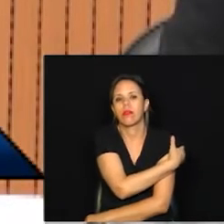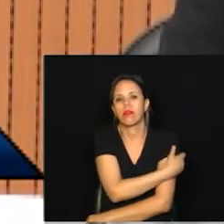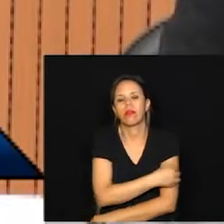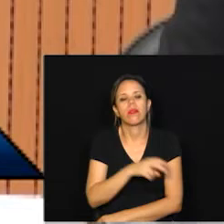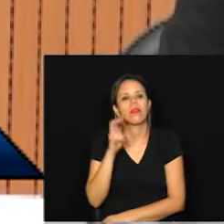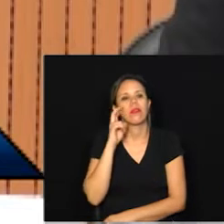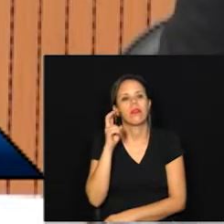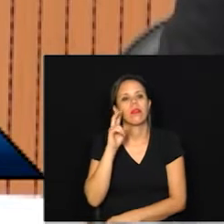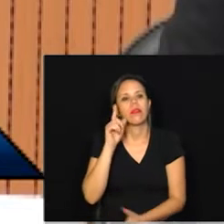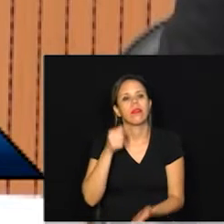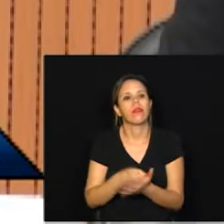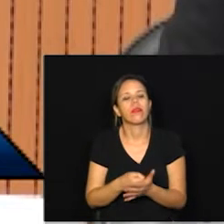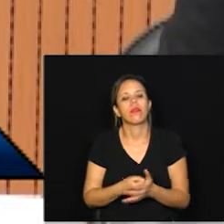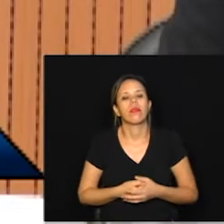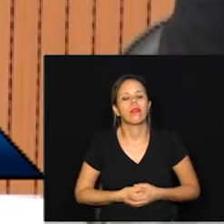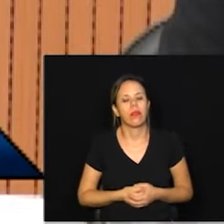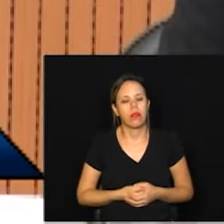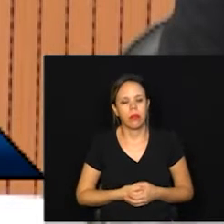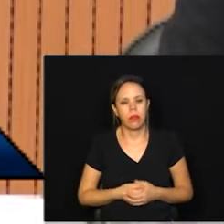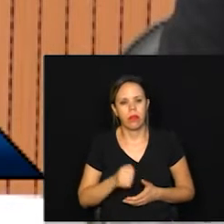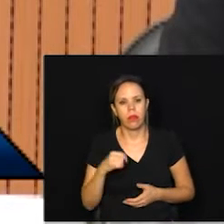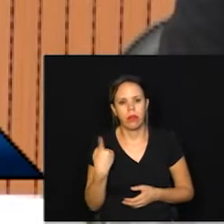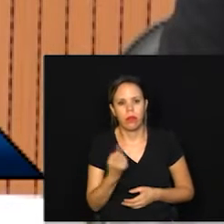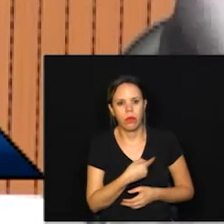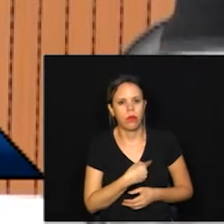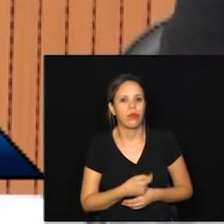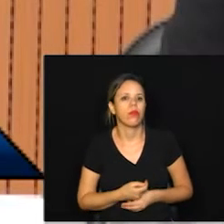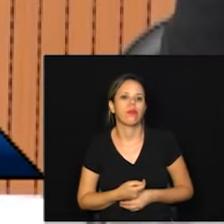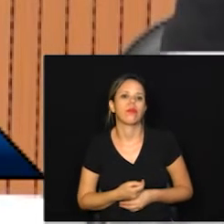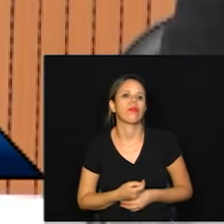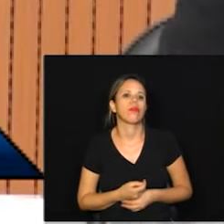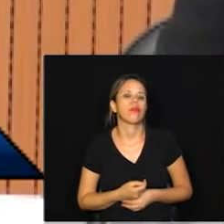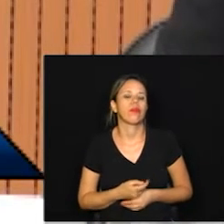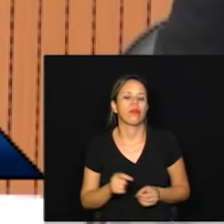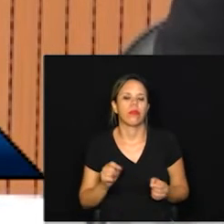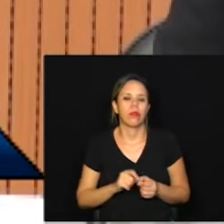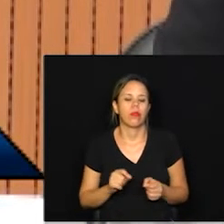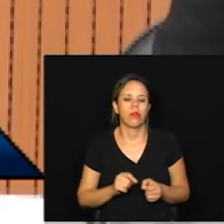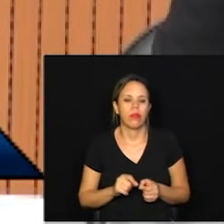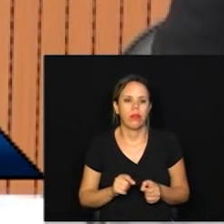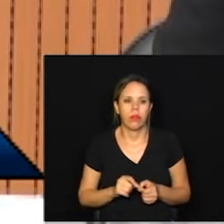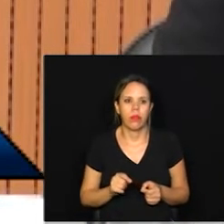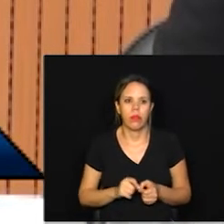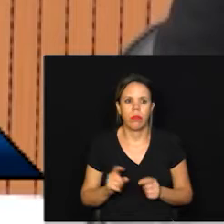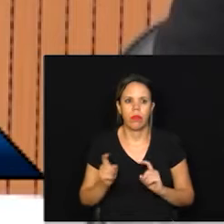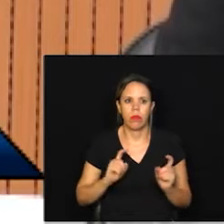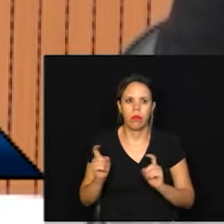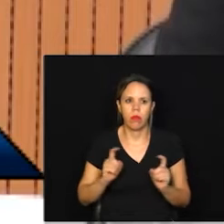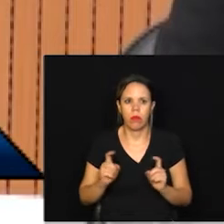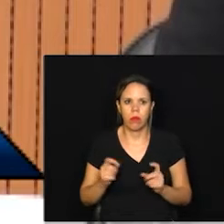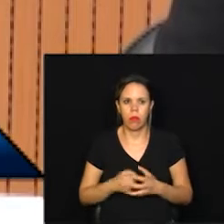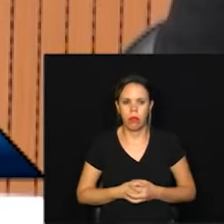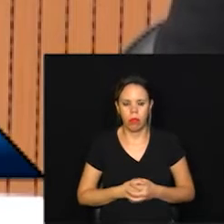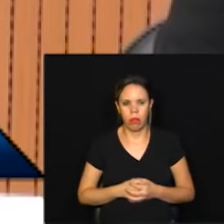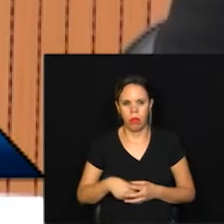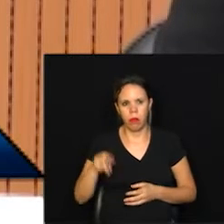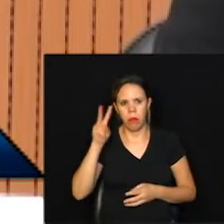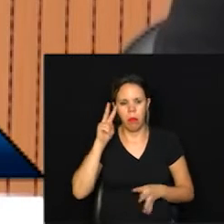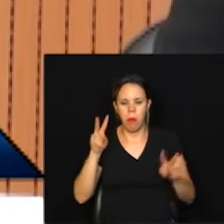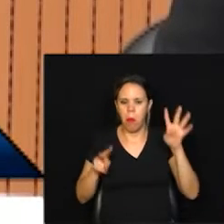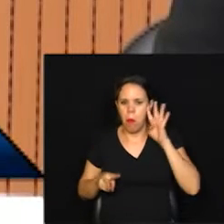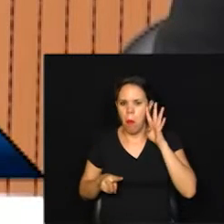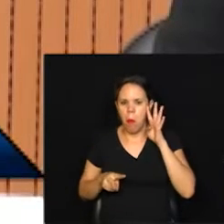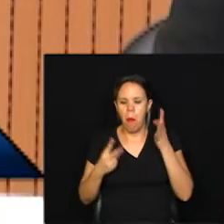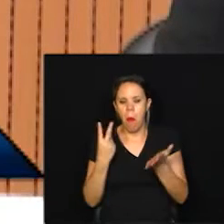quinta-feira, para decidirmos se a gente faz as reuniões segunda e quarta